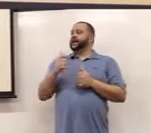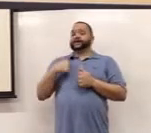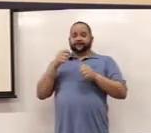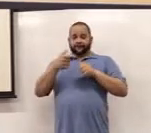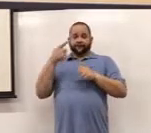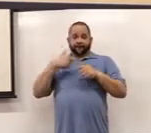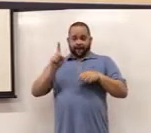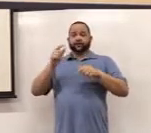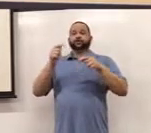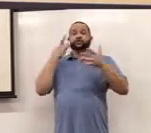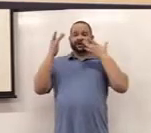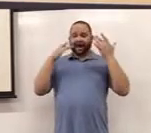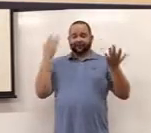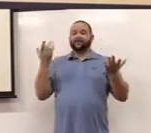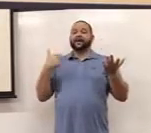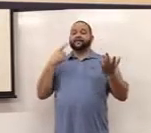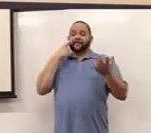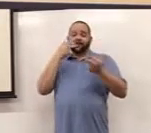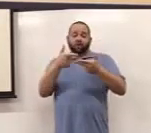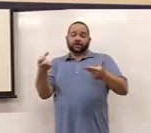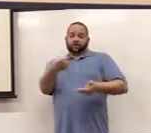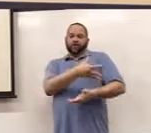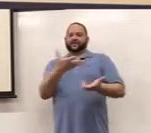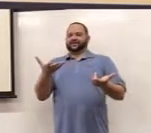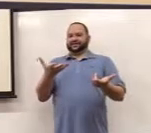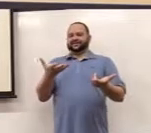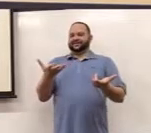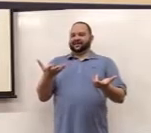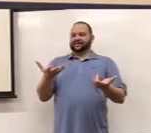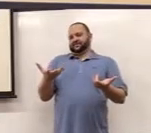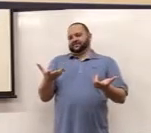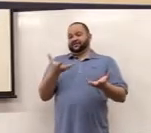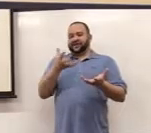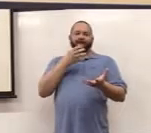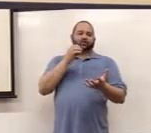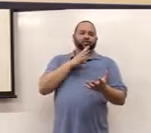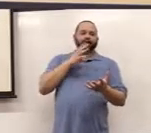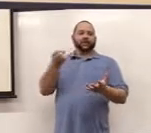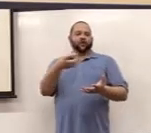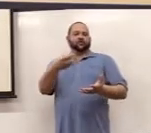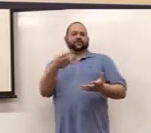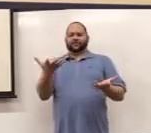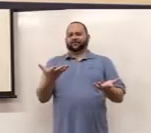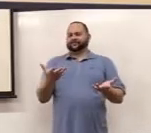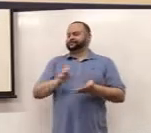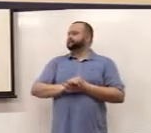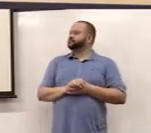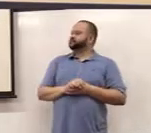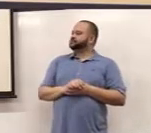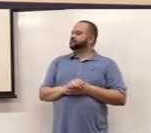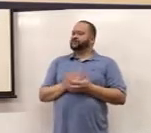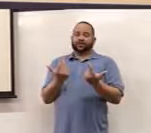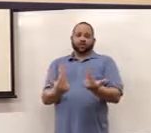no teatro para ouvir música nova, não é? A gente vai no show para ouvir música nova, não é? Ou não? Sim, né? A